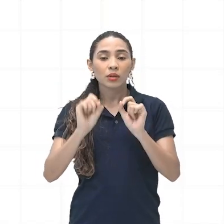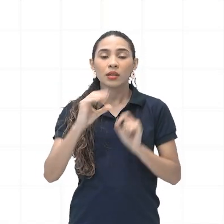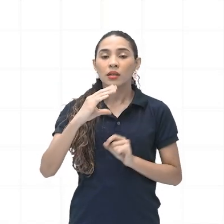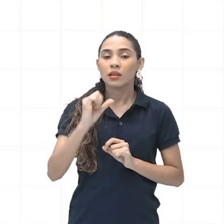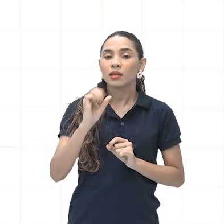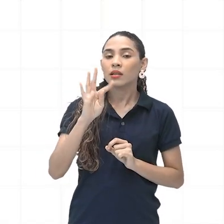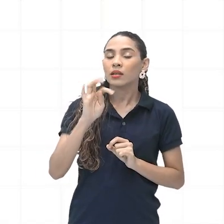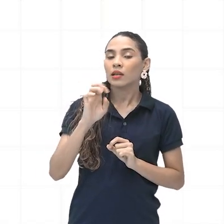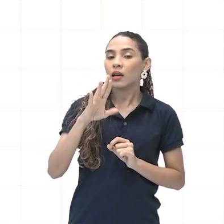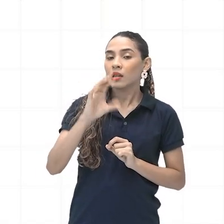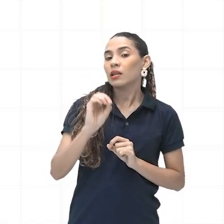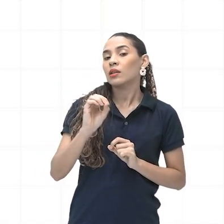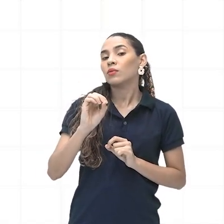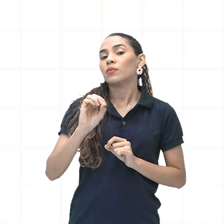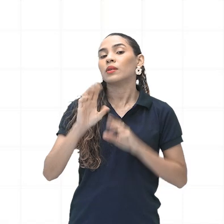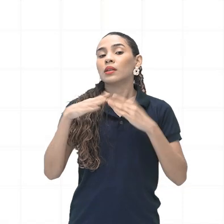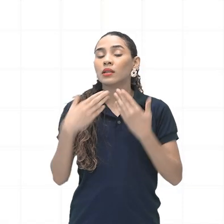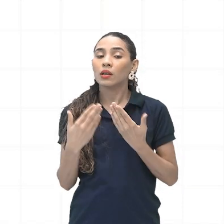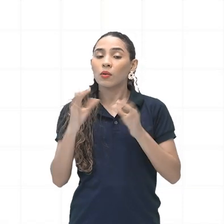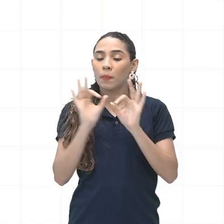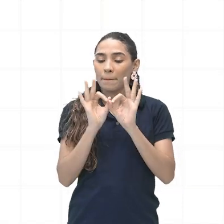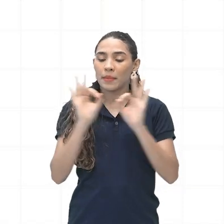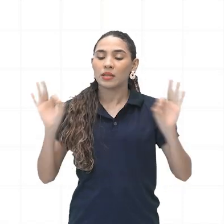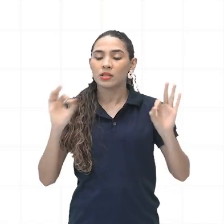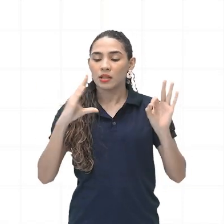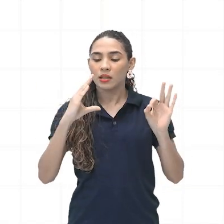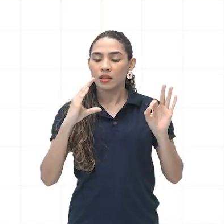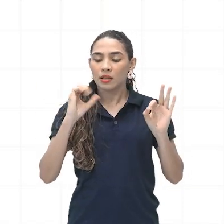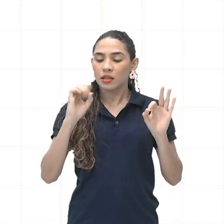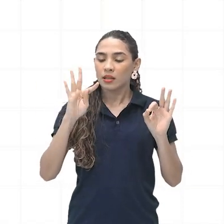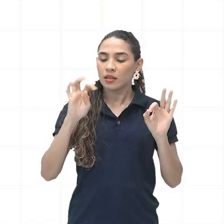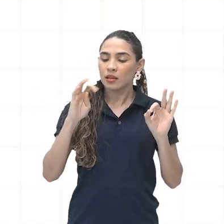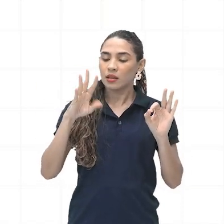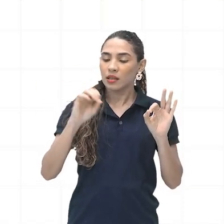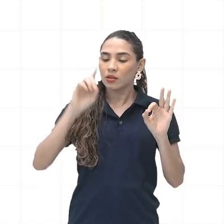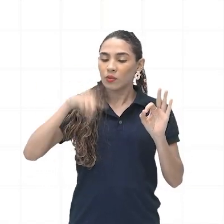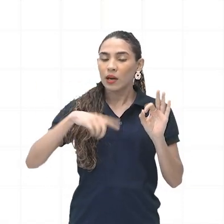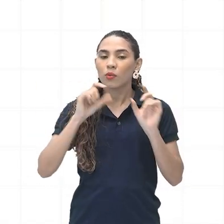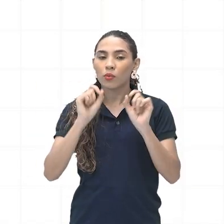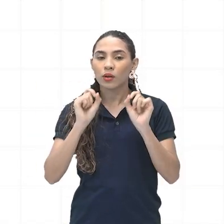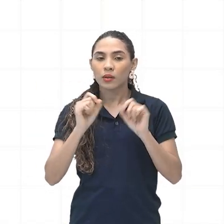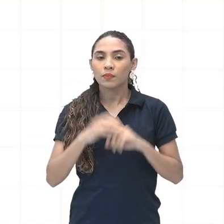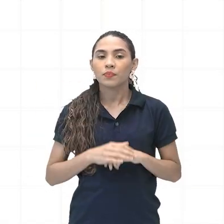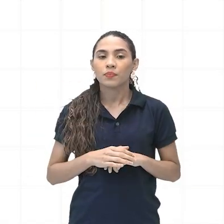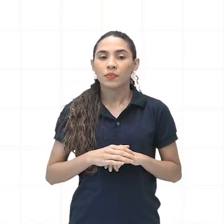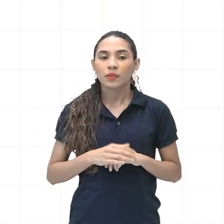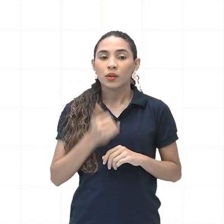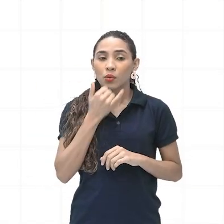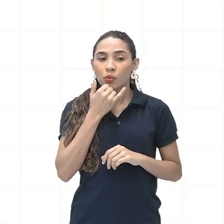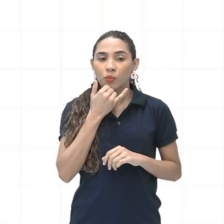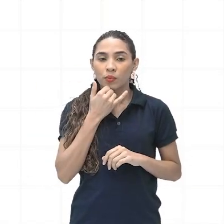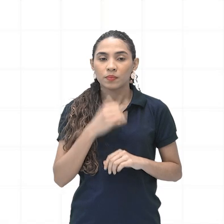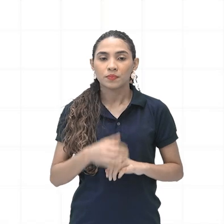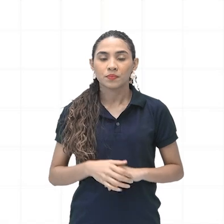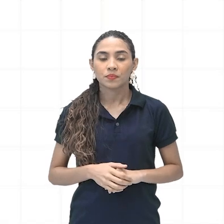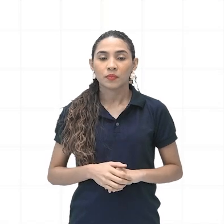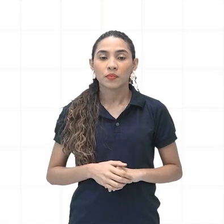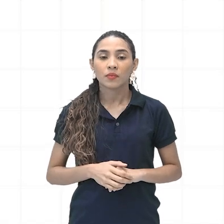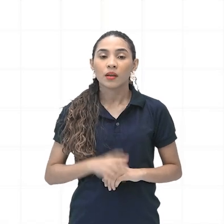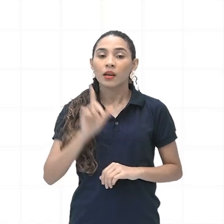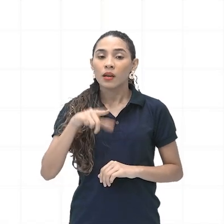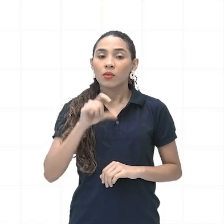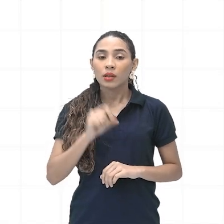catetos aqui, esses catetos serão Opa, não, perdão.